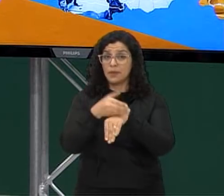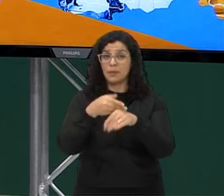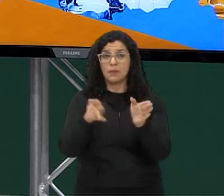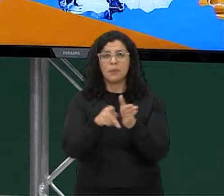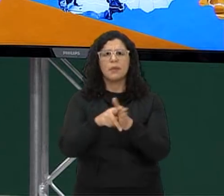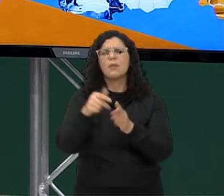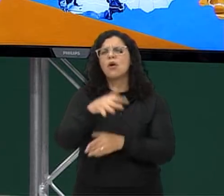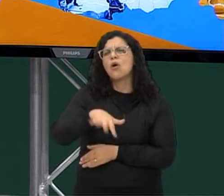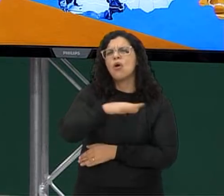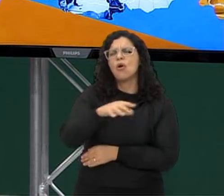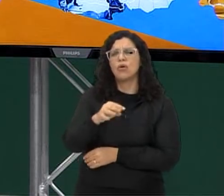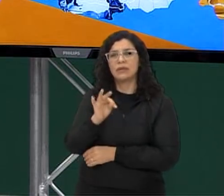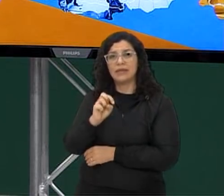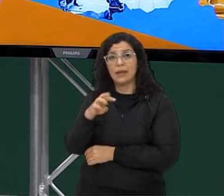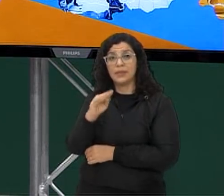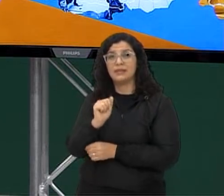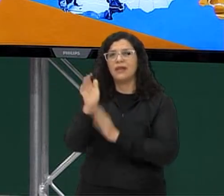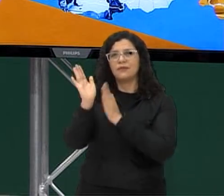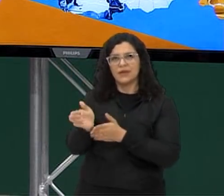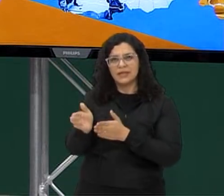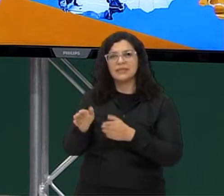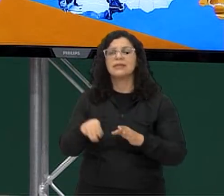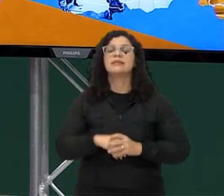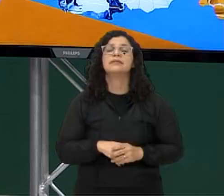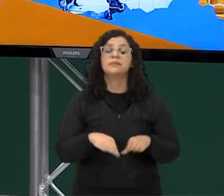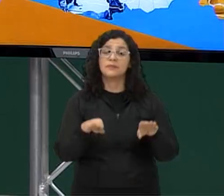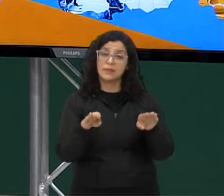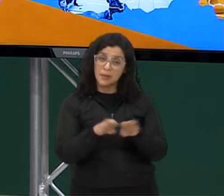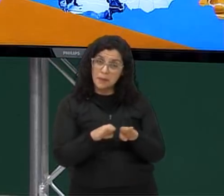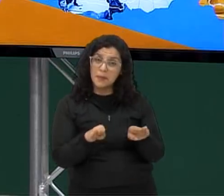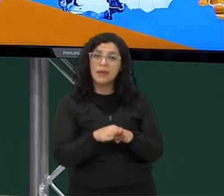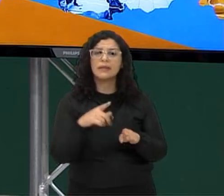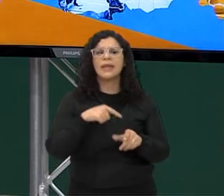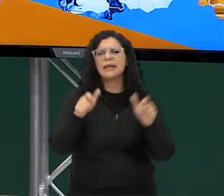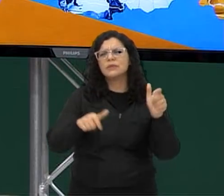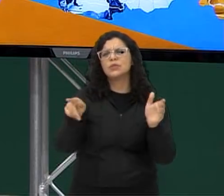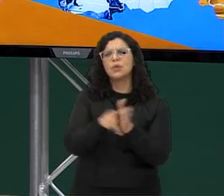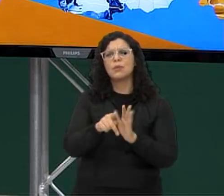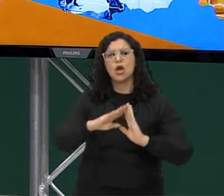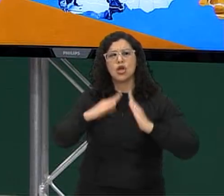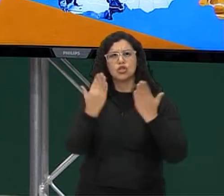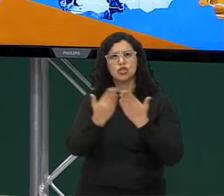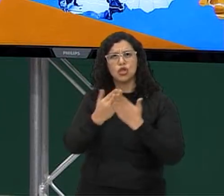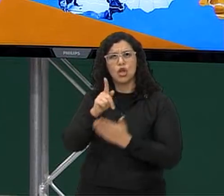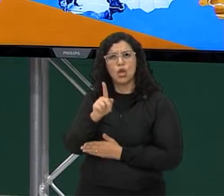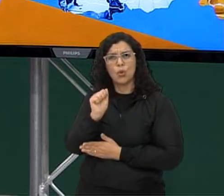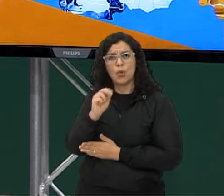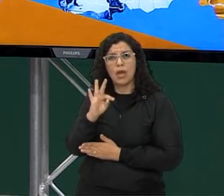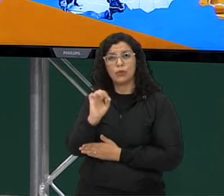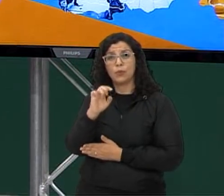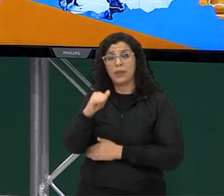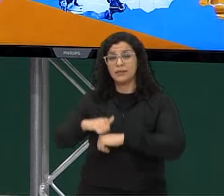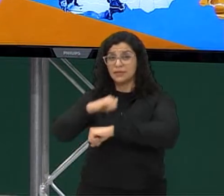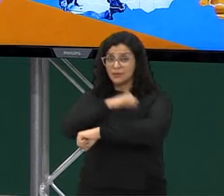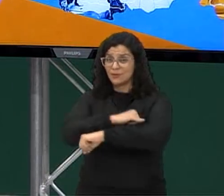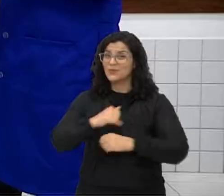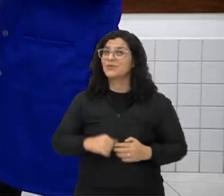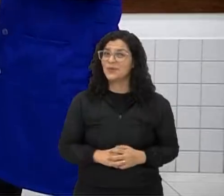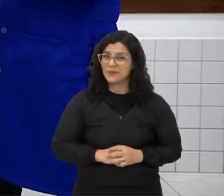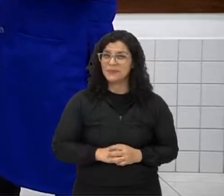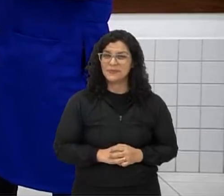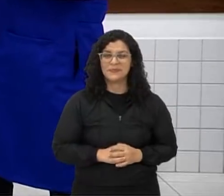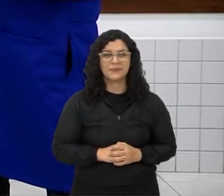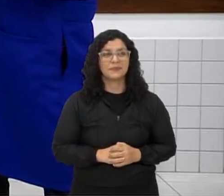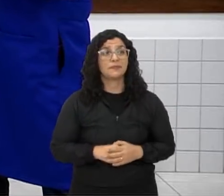lá da Tábita da Fazenda Rio Grande, do Anita Canê. E também o pessoal do Colégio Guatupê, lá de São José dos